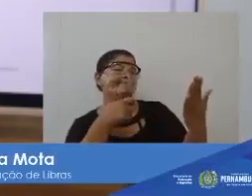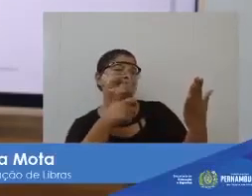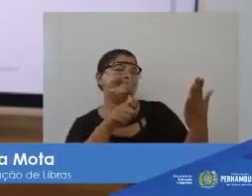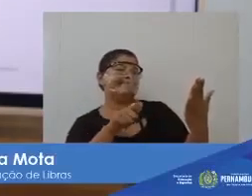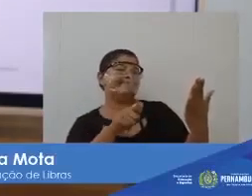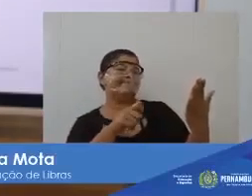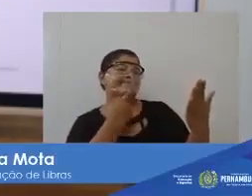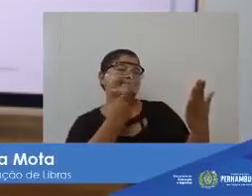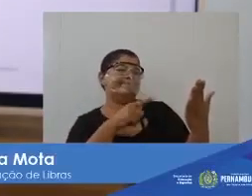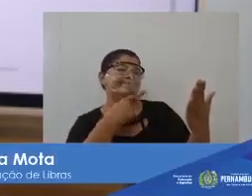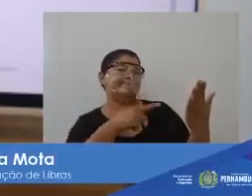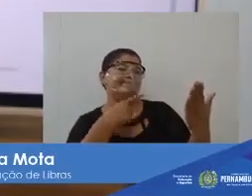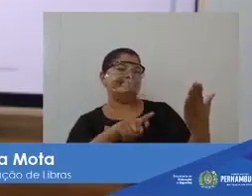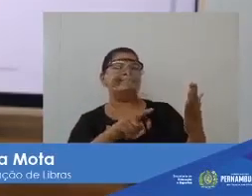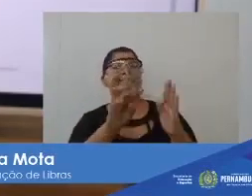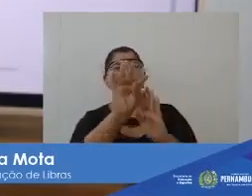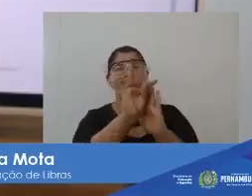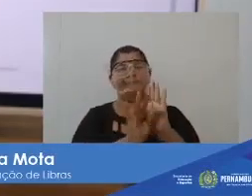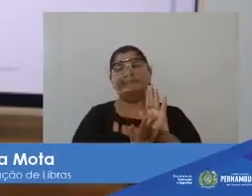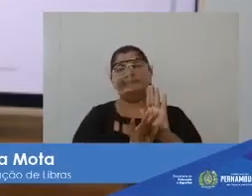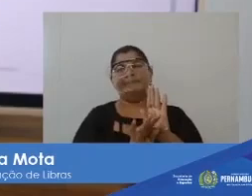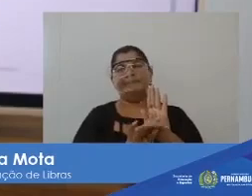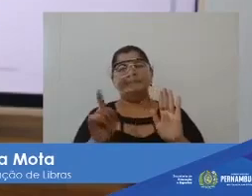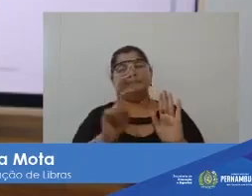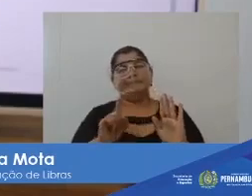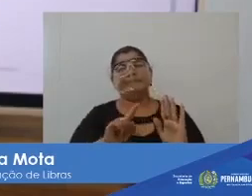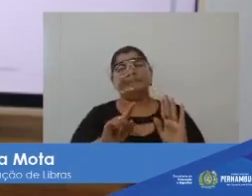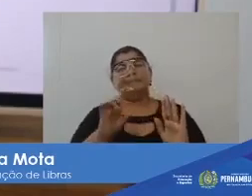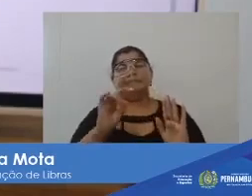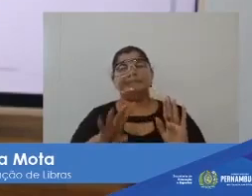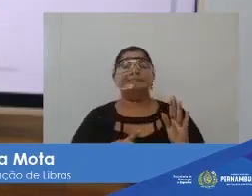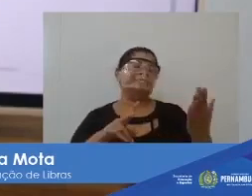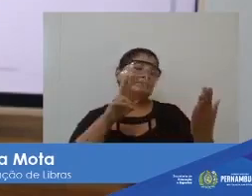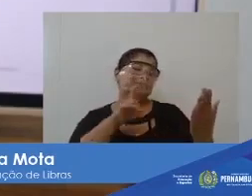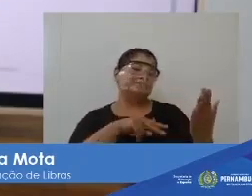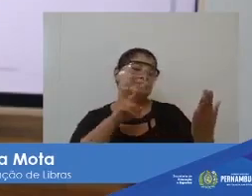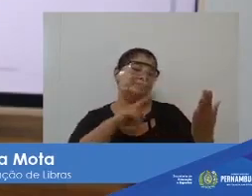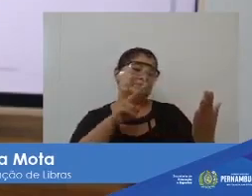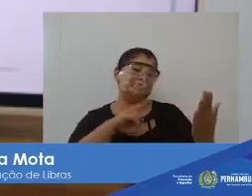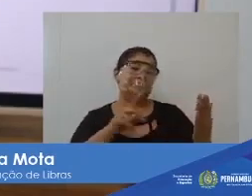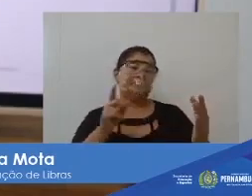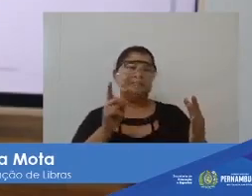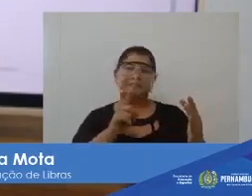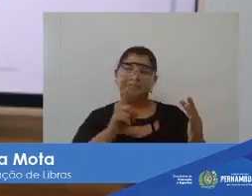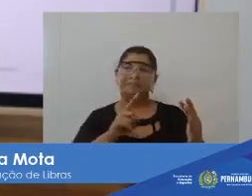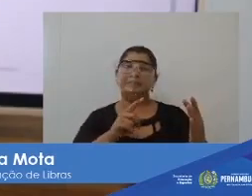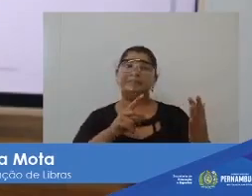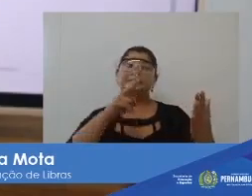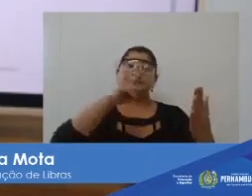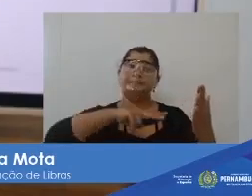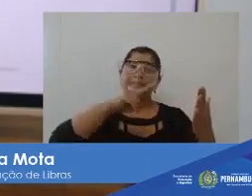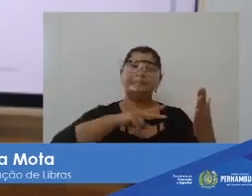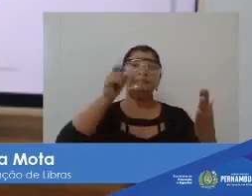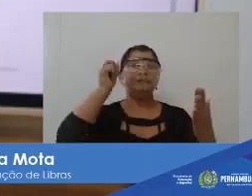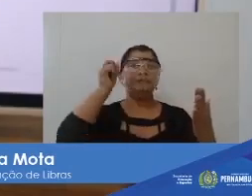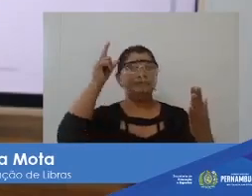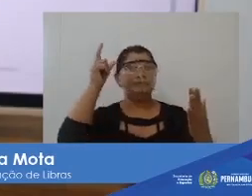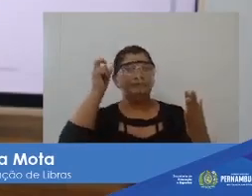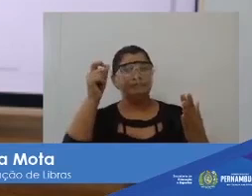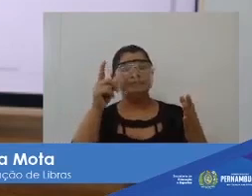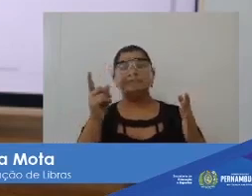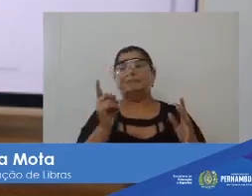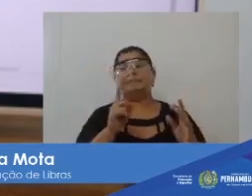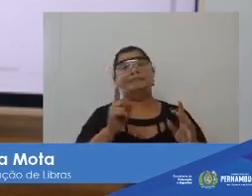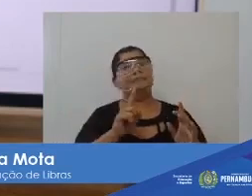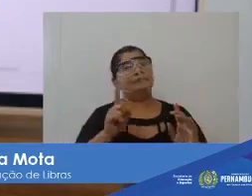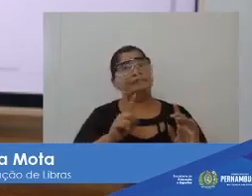um crítico. Não é mais apenas o leitor hoje em dia. A concepção de leitor, a ideia de leitor, não